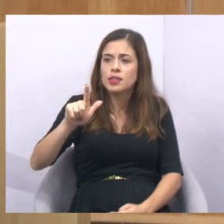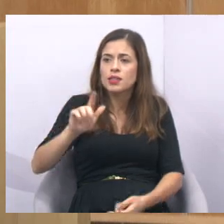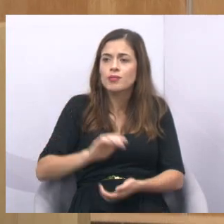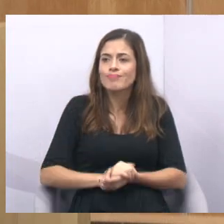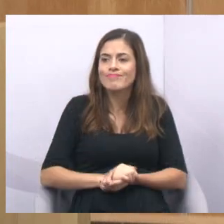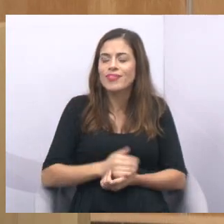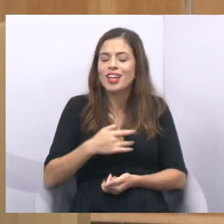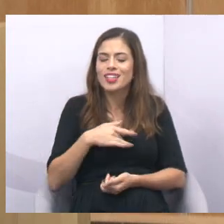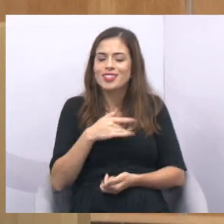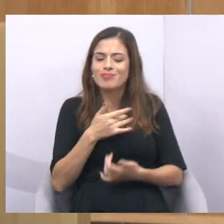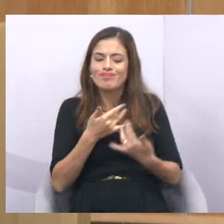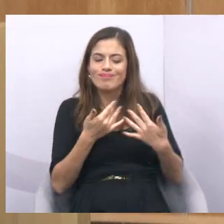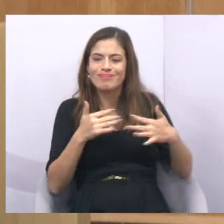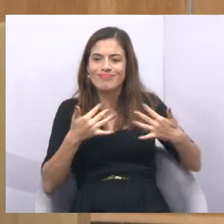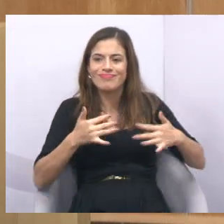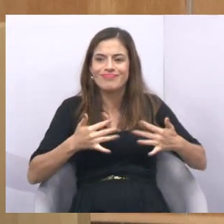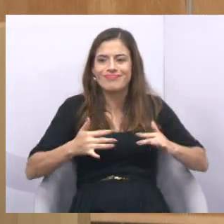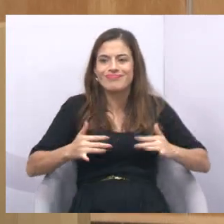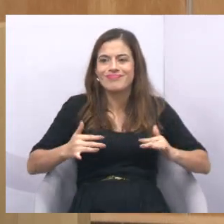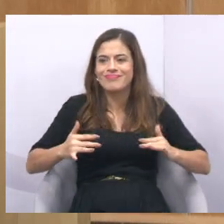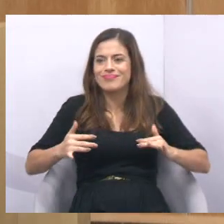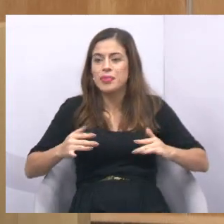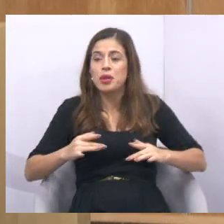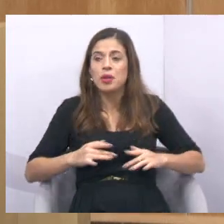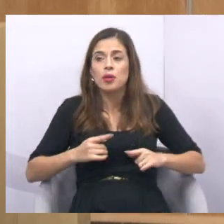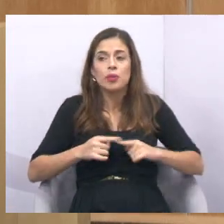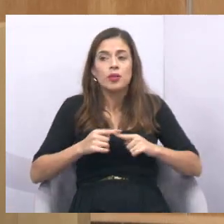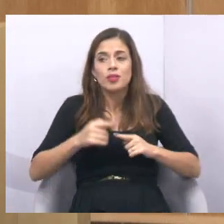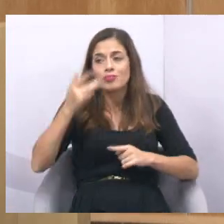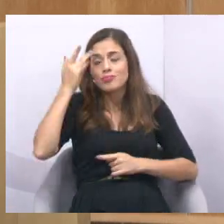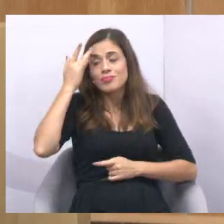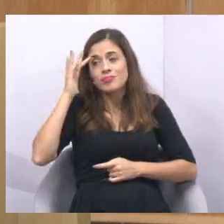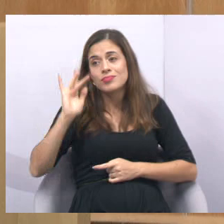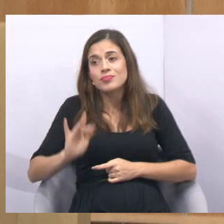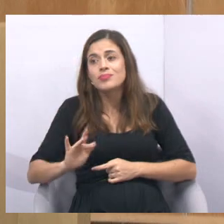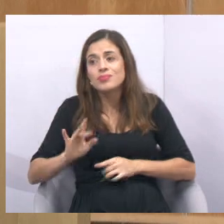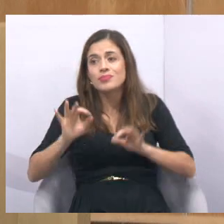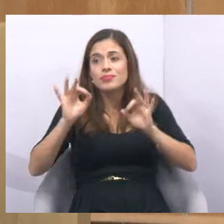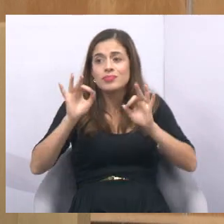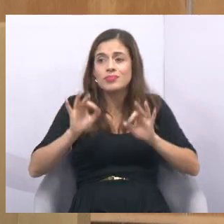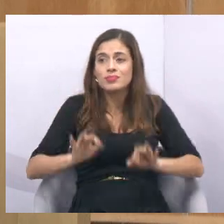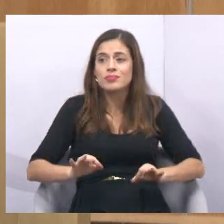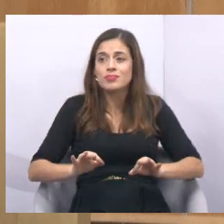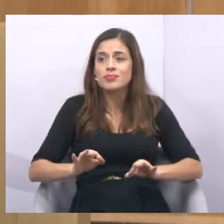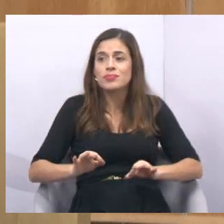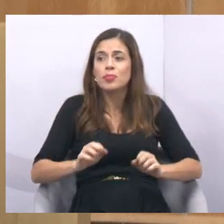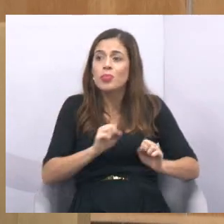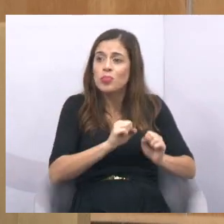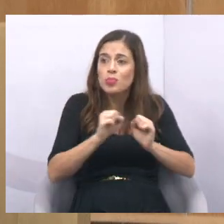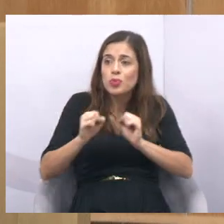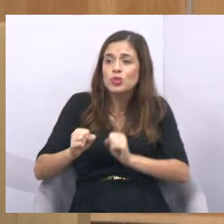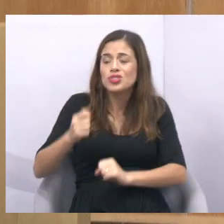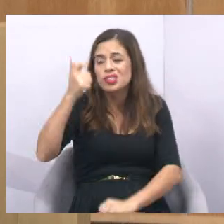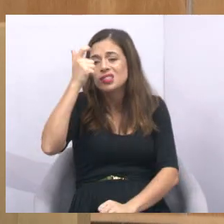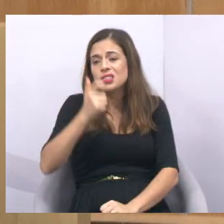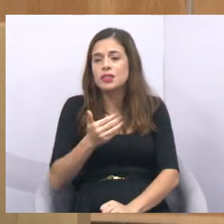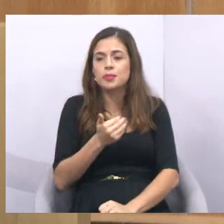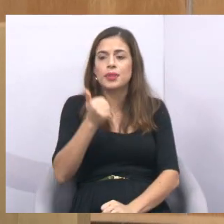Aí eu vou tremer, porque eu não sei, eu tenho certeza que eu podia ter sido melhor.